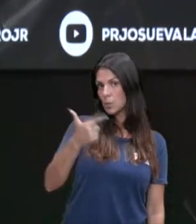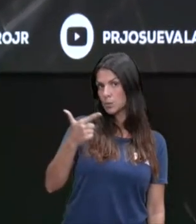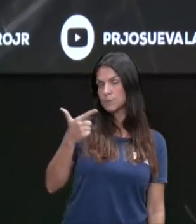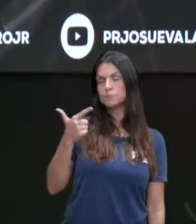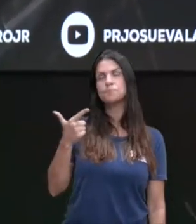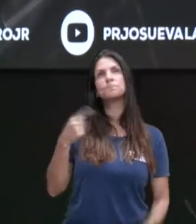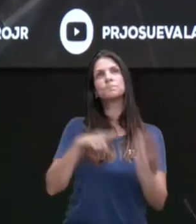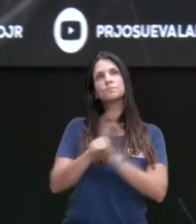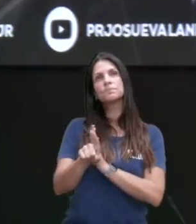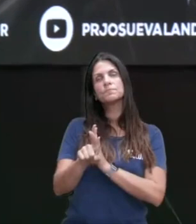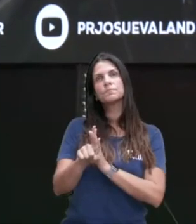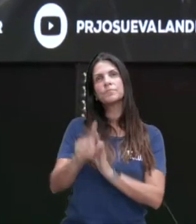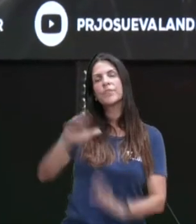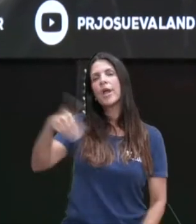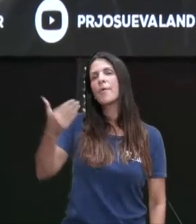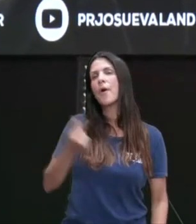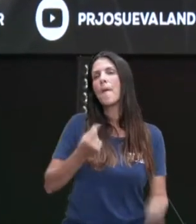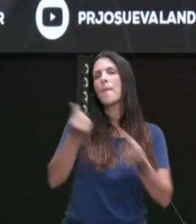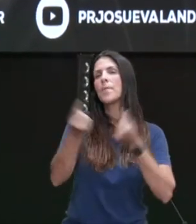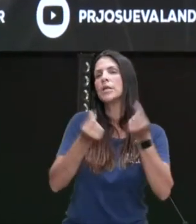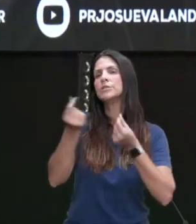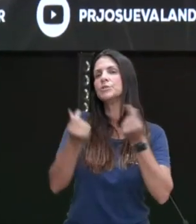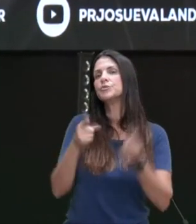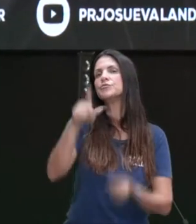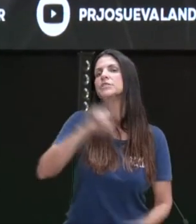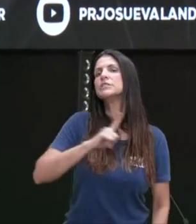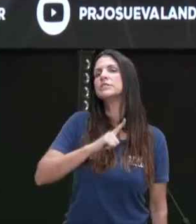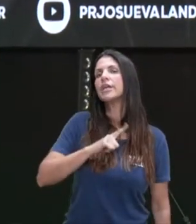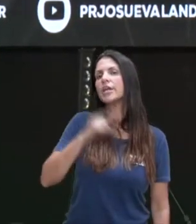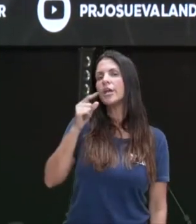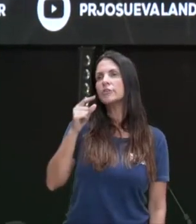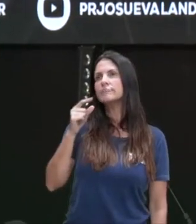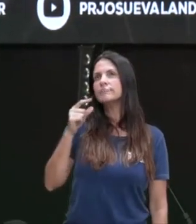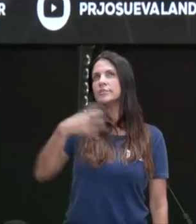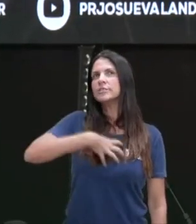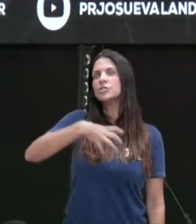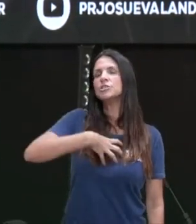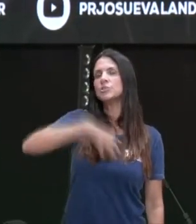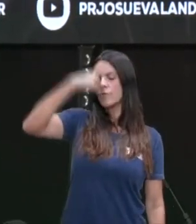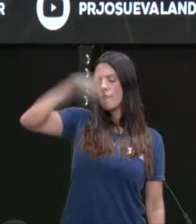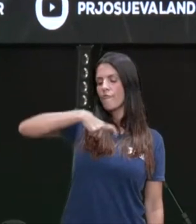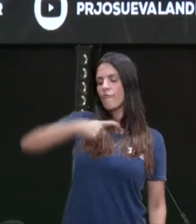é E qual é o preço que você tem visto em você